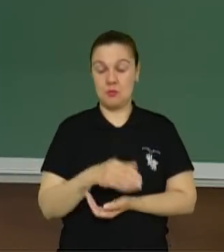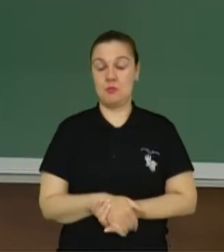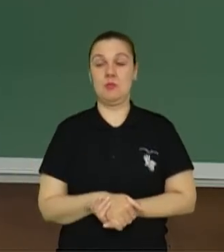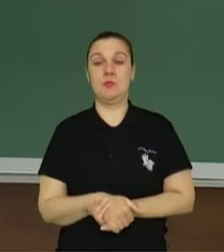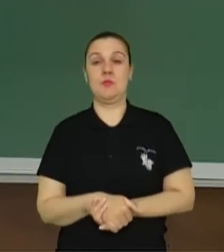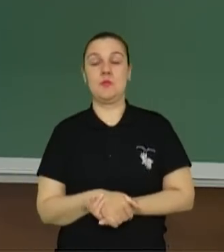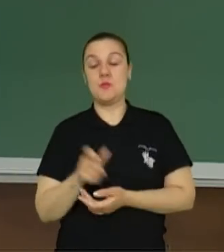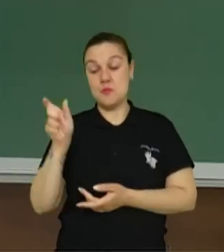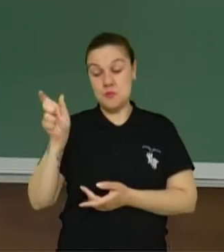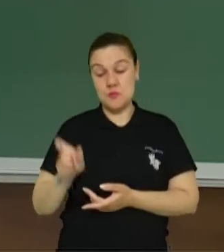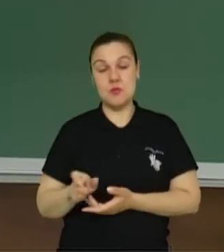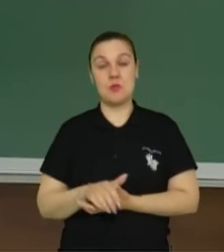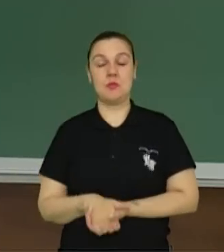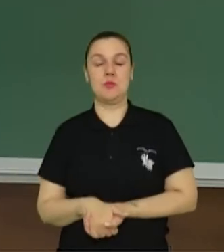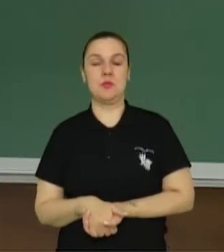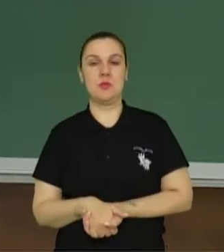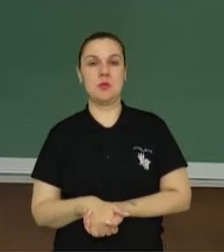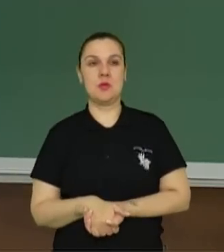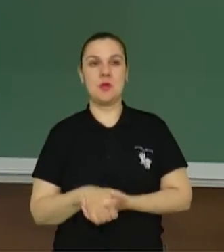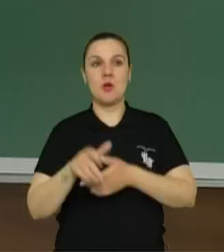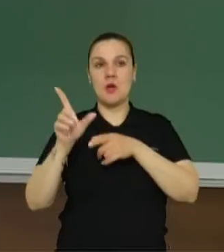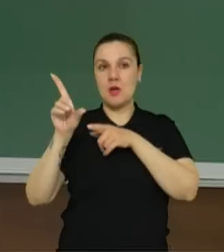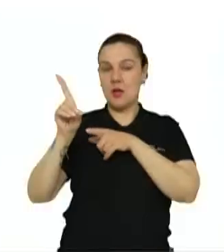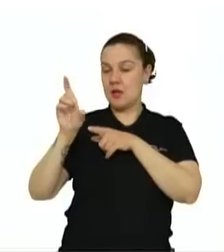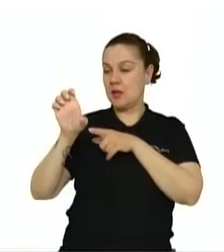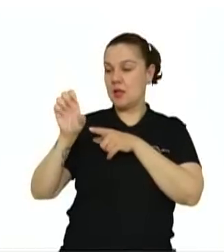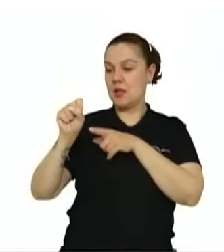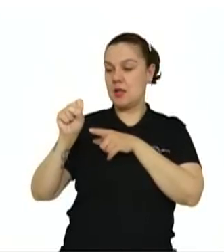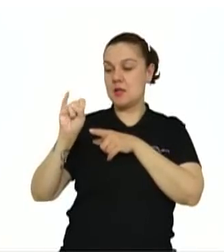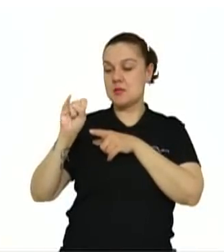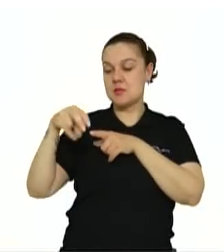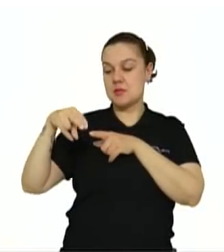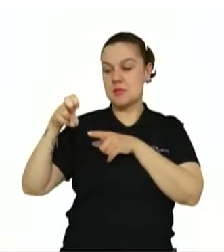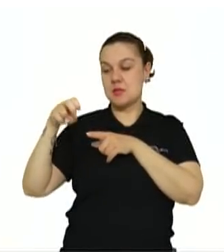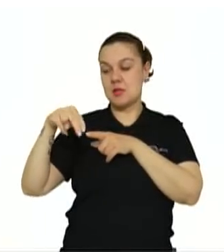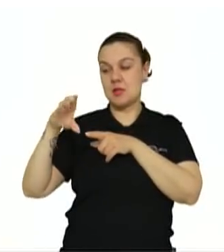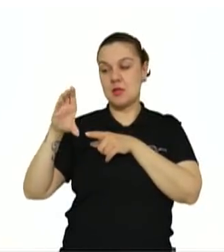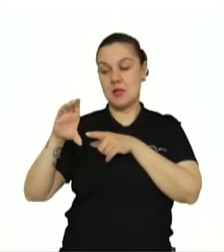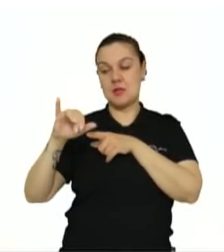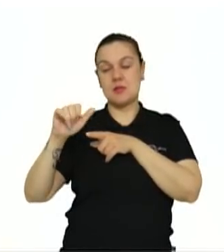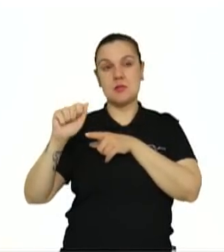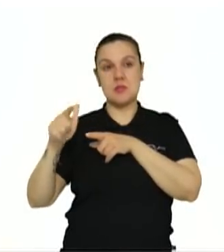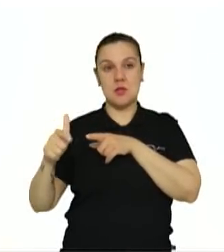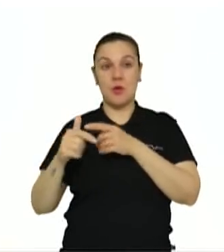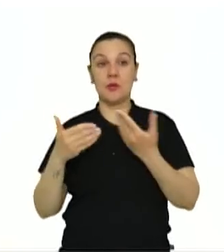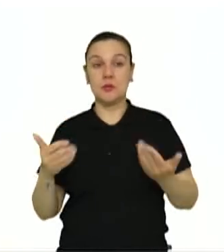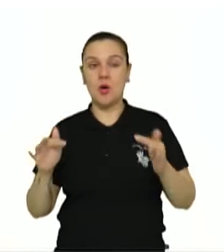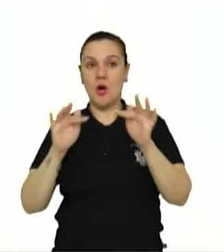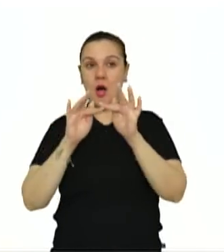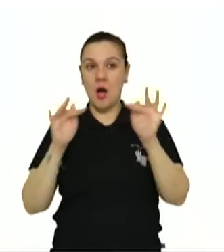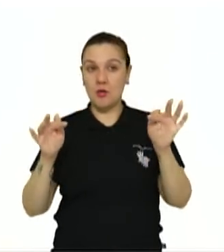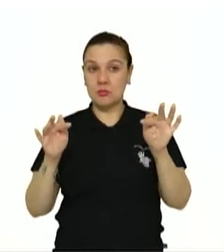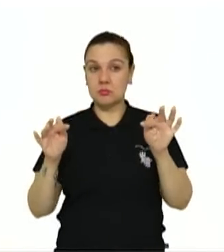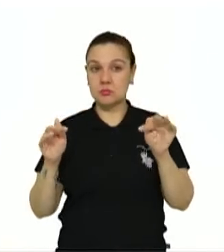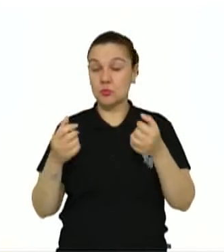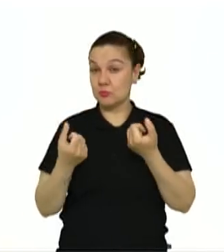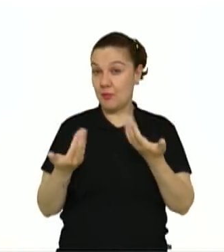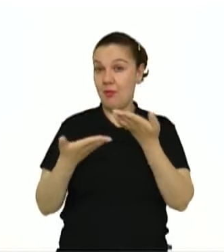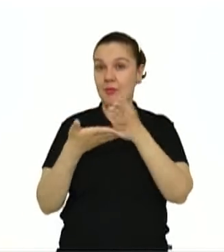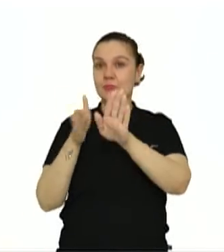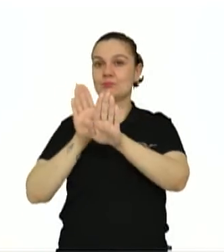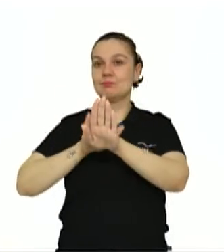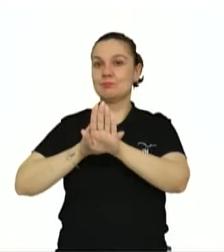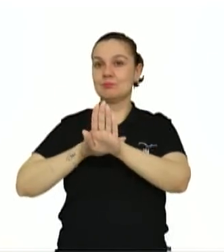aparece aqui, sujeito desinencial. O que é isso, professor? Nos casos em que o sujeito da frase não está